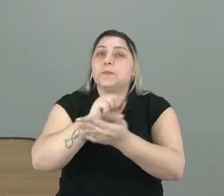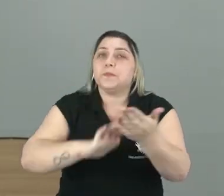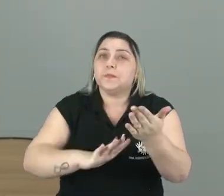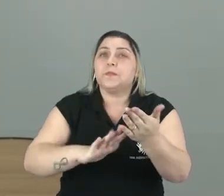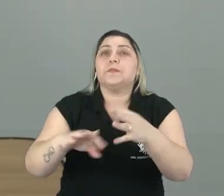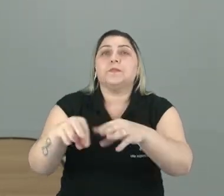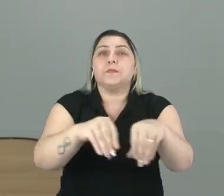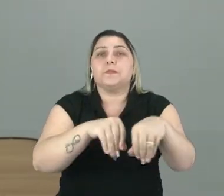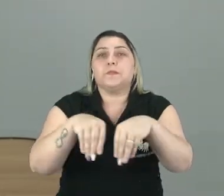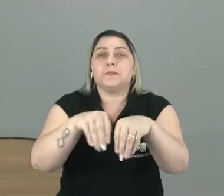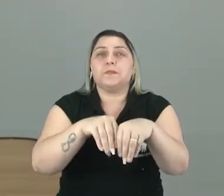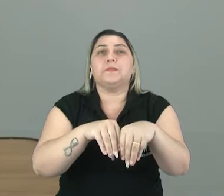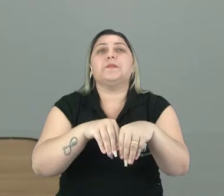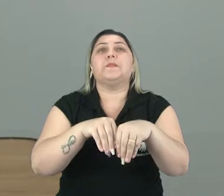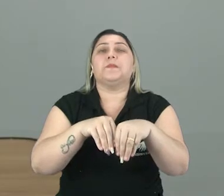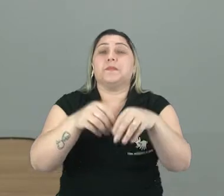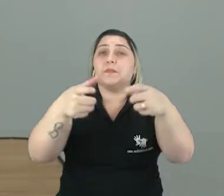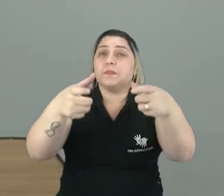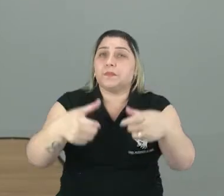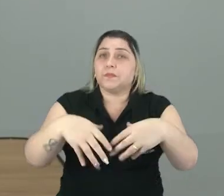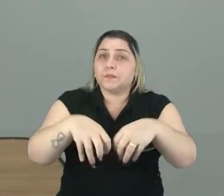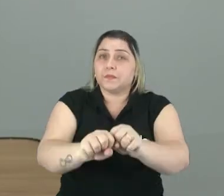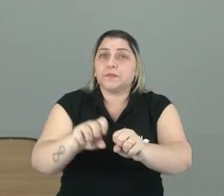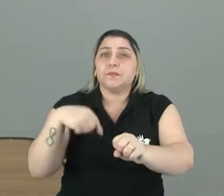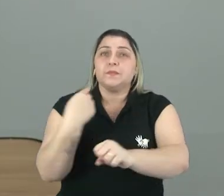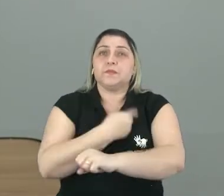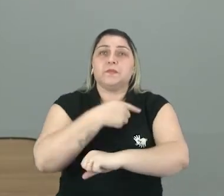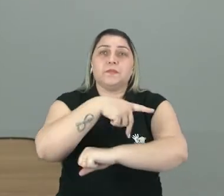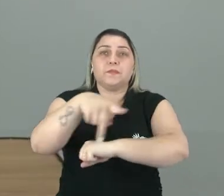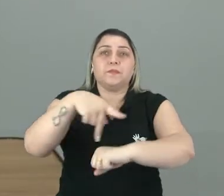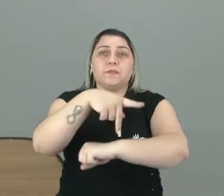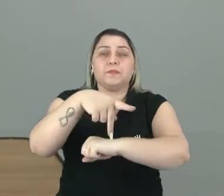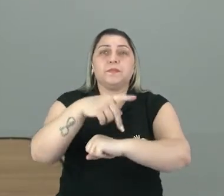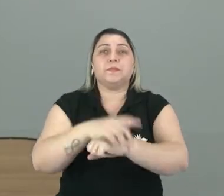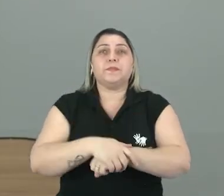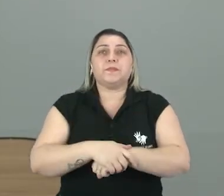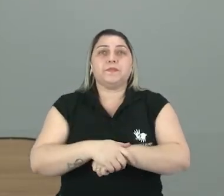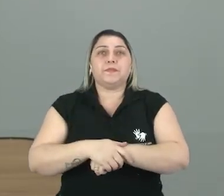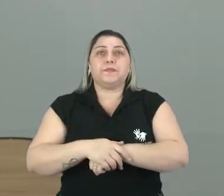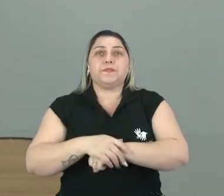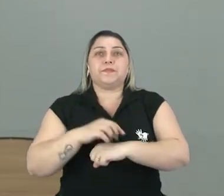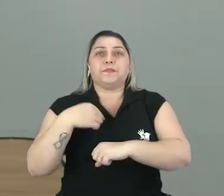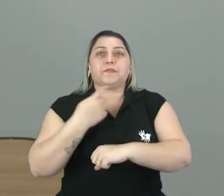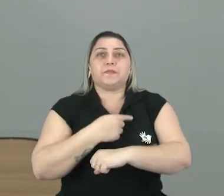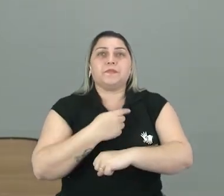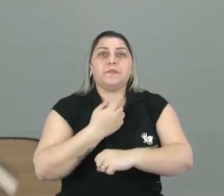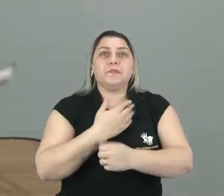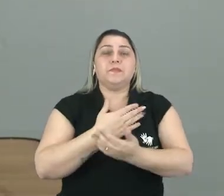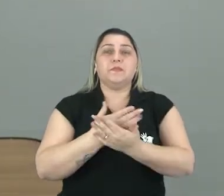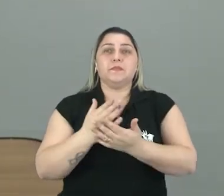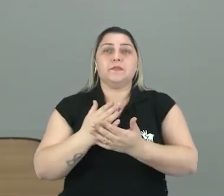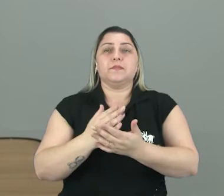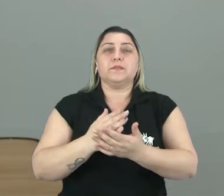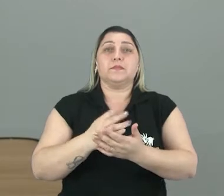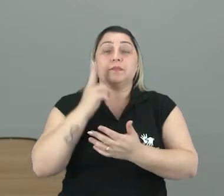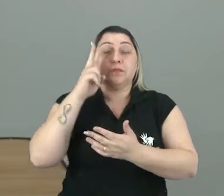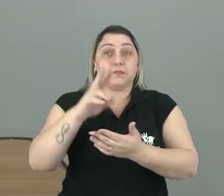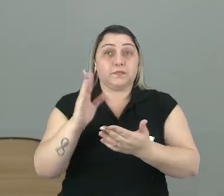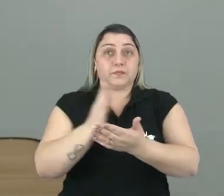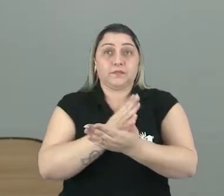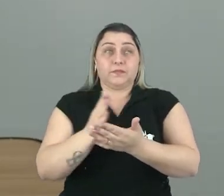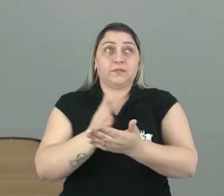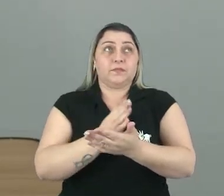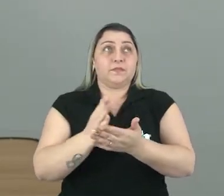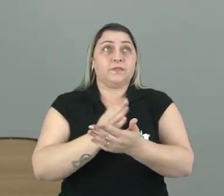situação desses territórios no nosso país, tá? Para a gente iniciar, a gente vai ver algum